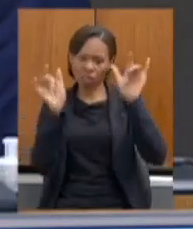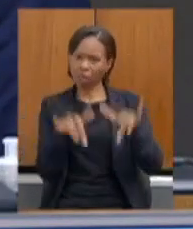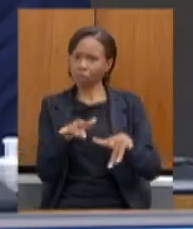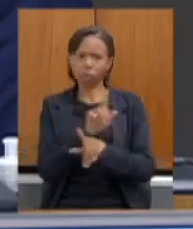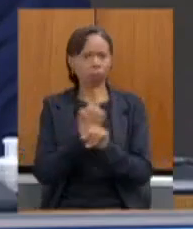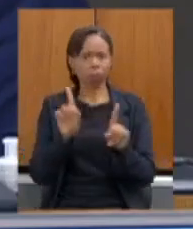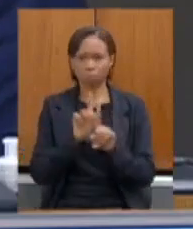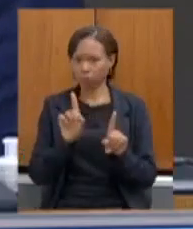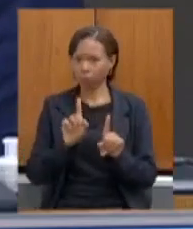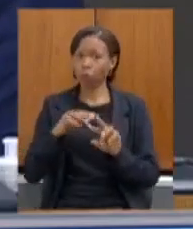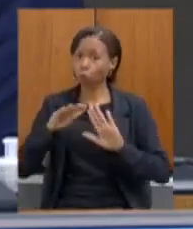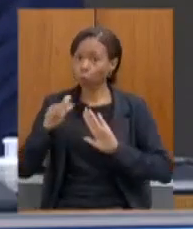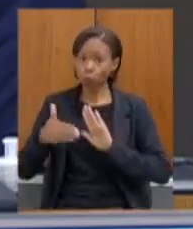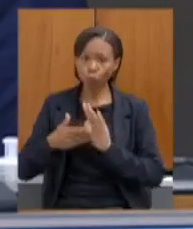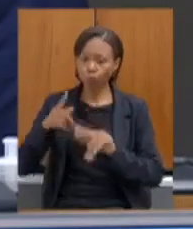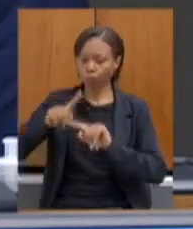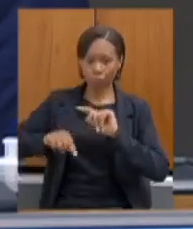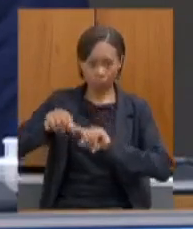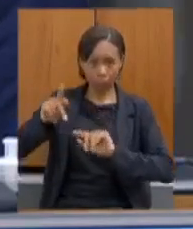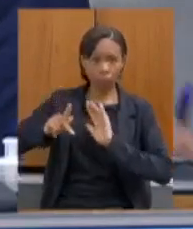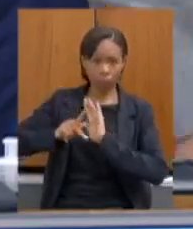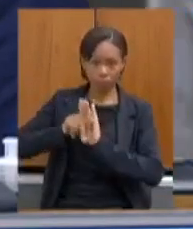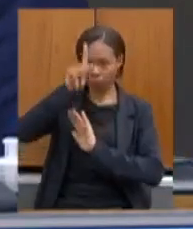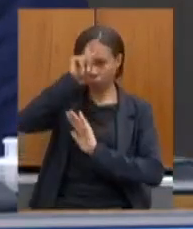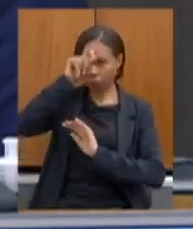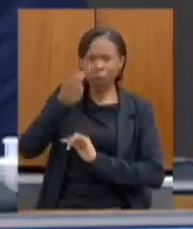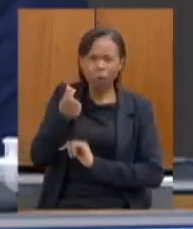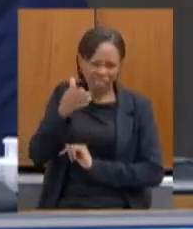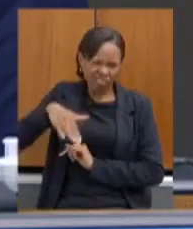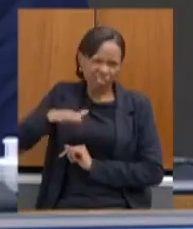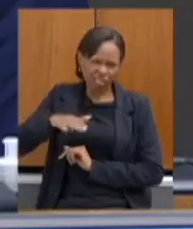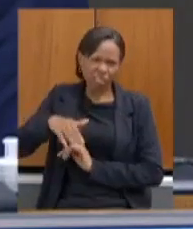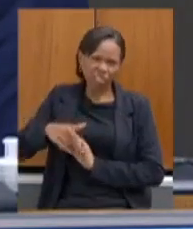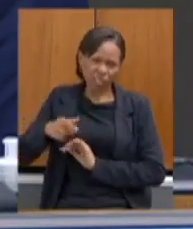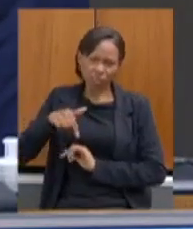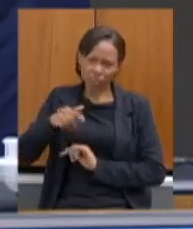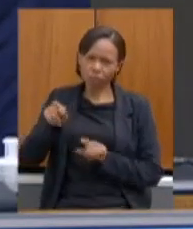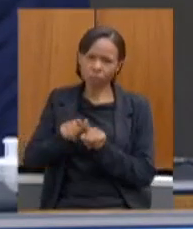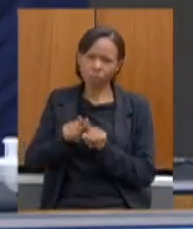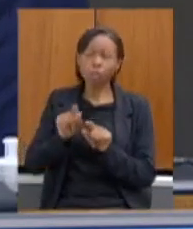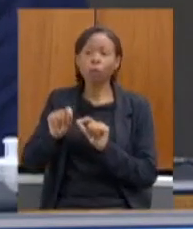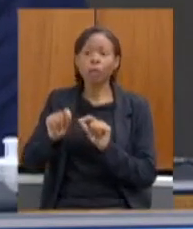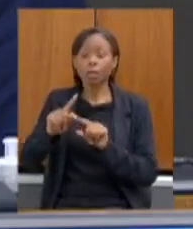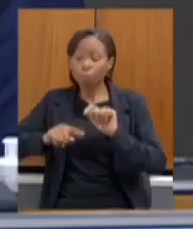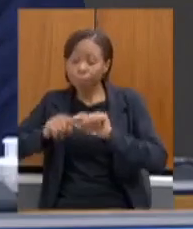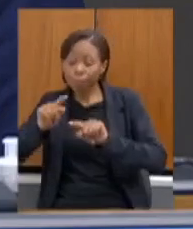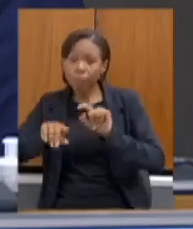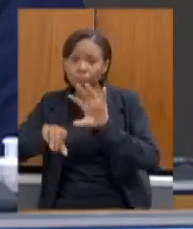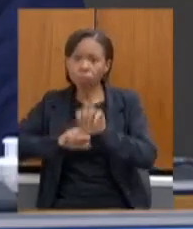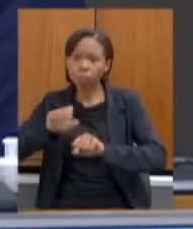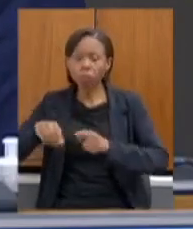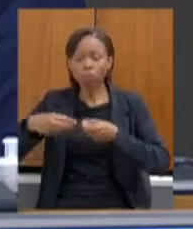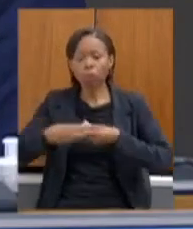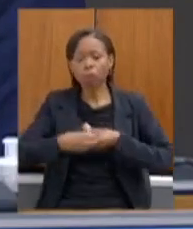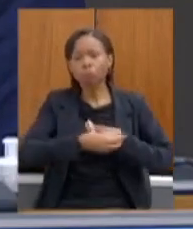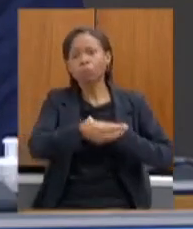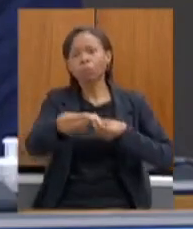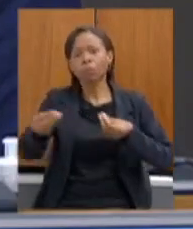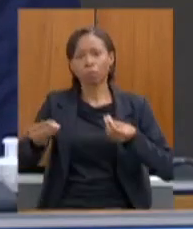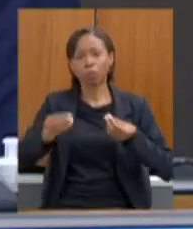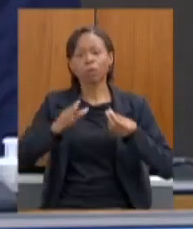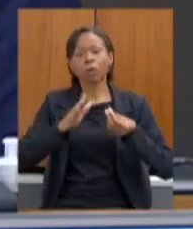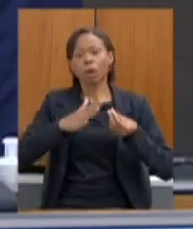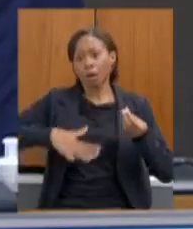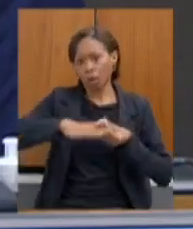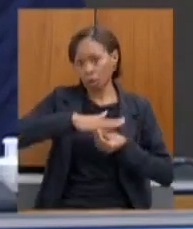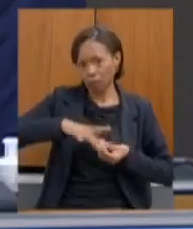de campanha, que, por sinal, também foi o hospital de campanha mais barato do Brasil, foi distribuído para a rede hospitalar do Estado de Minas Gerais.